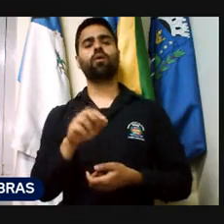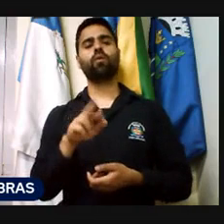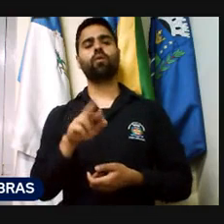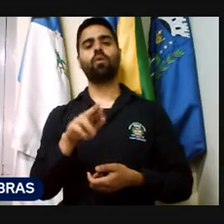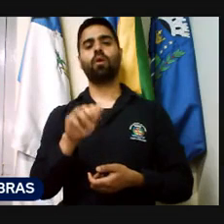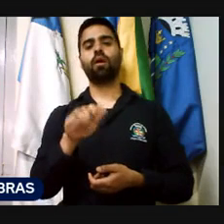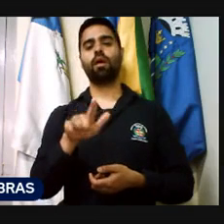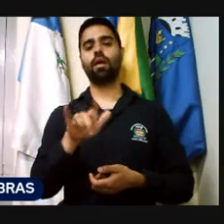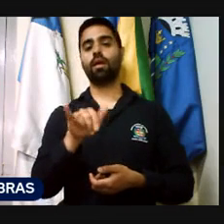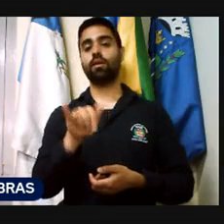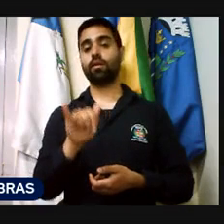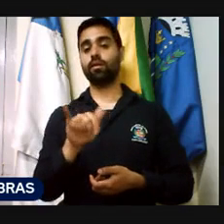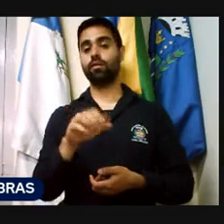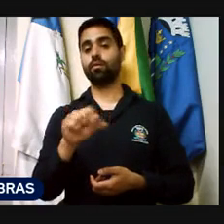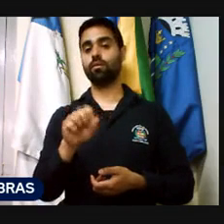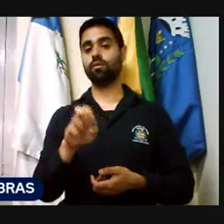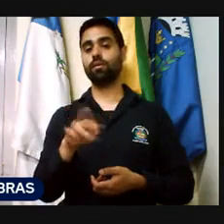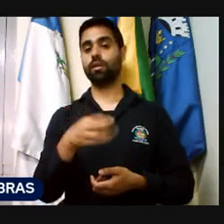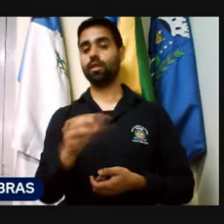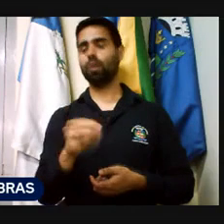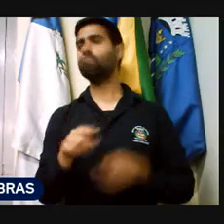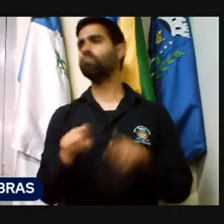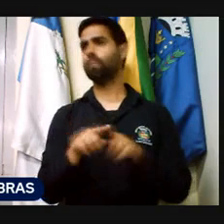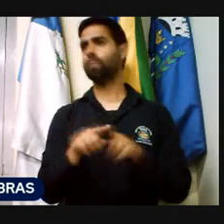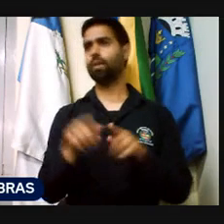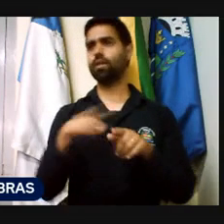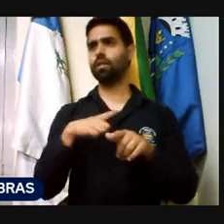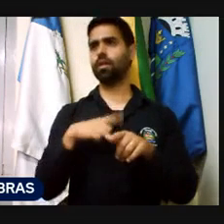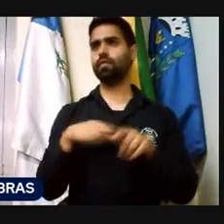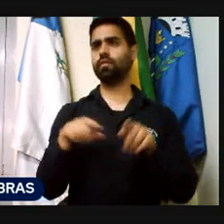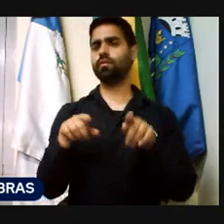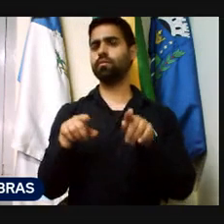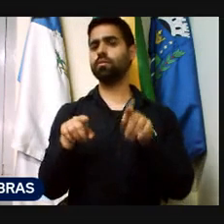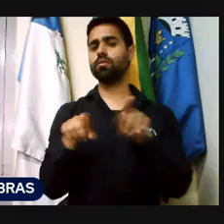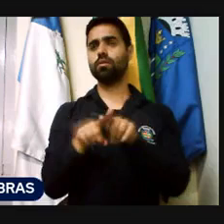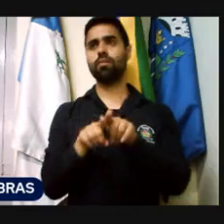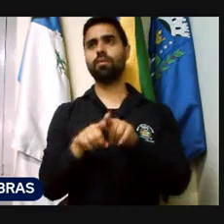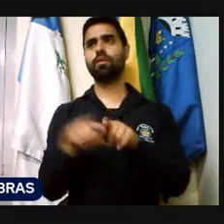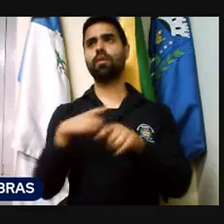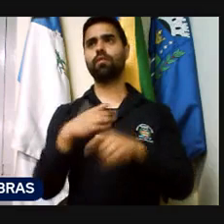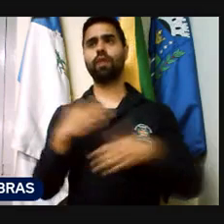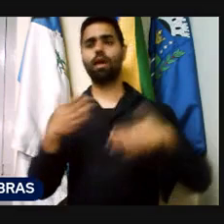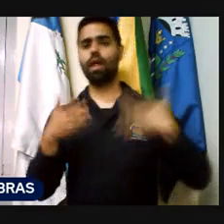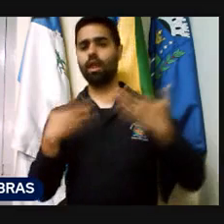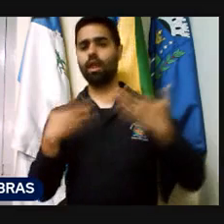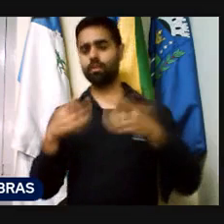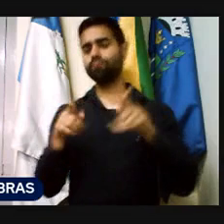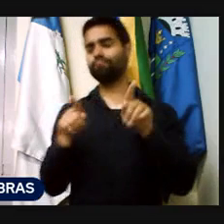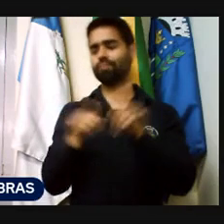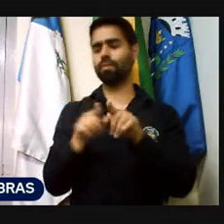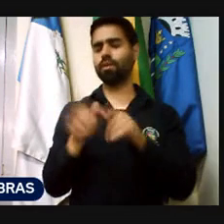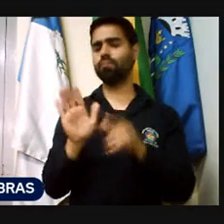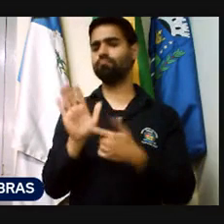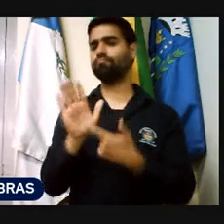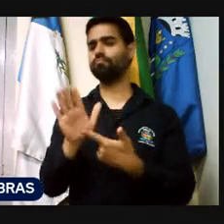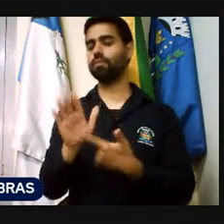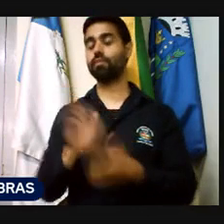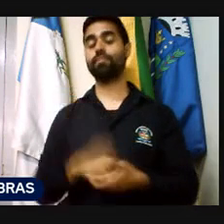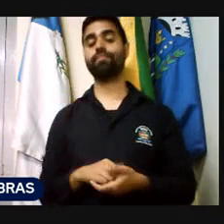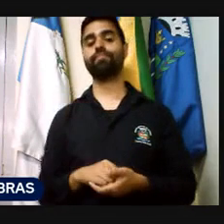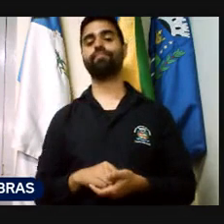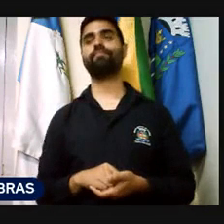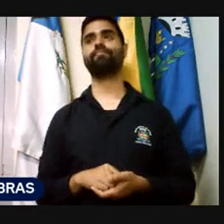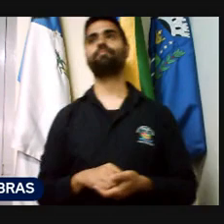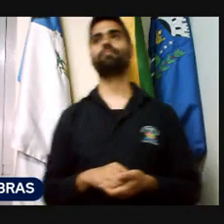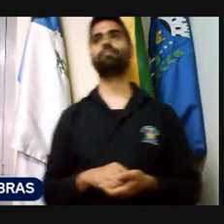Sertões. Então, ele recebeu também esse final de semana, onde ele estava de passagem na cidade, e a gente teve essa alegria, juntamente, de presenteá-lo. No mais,